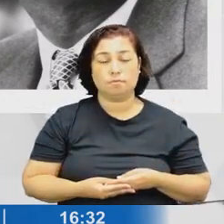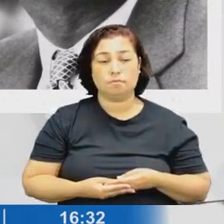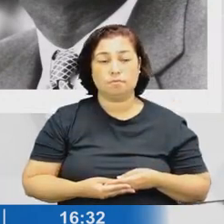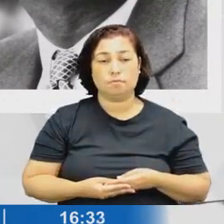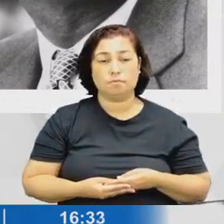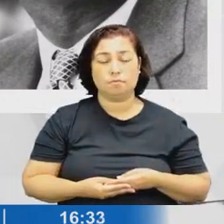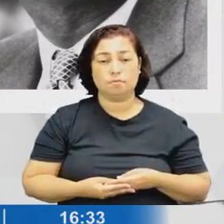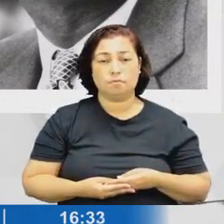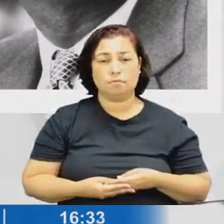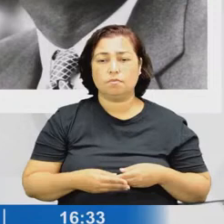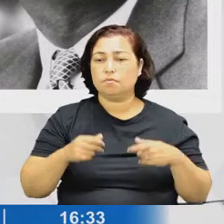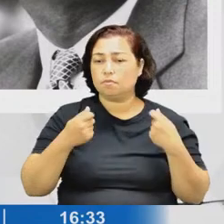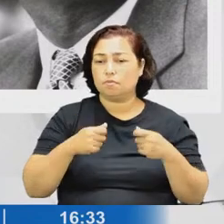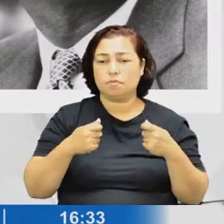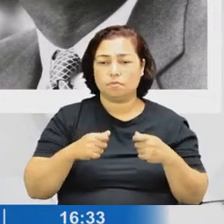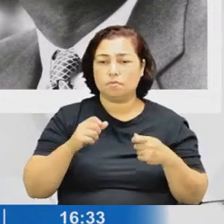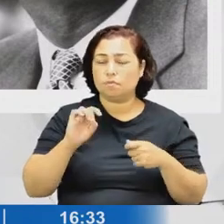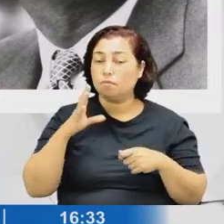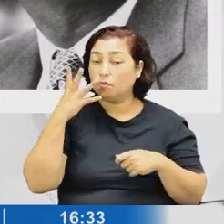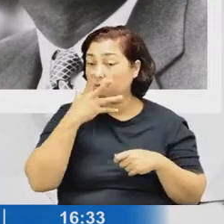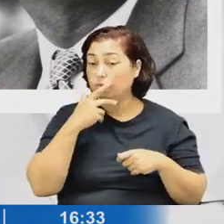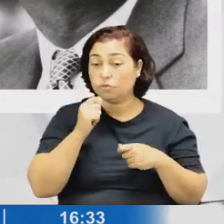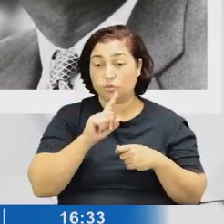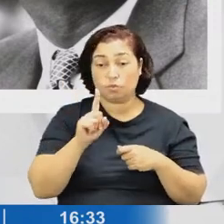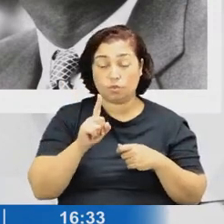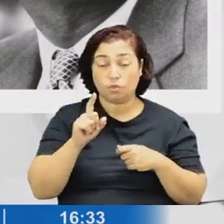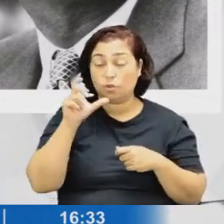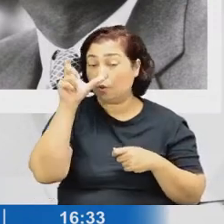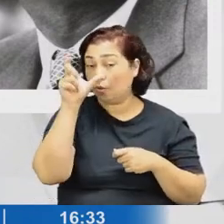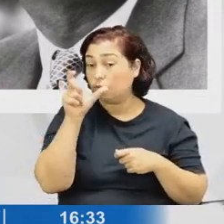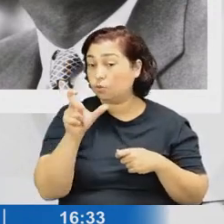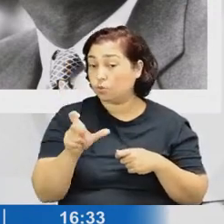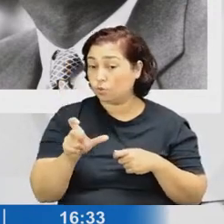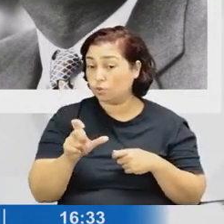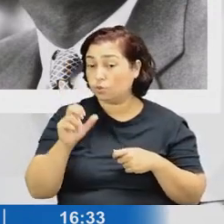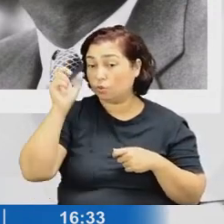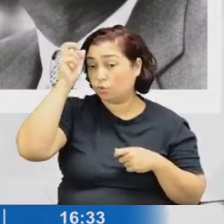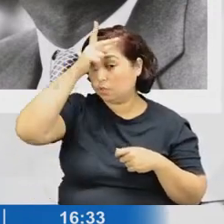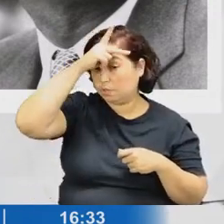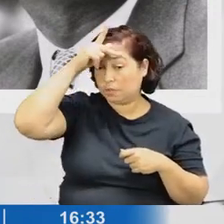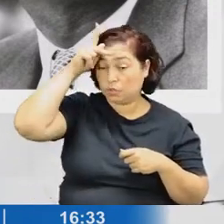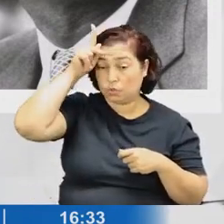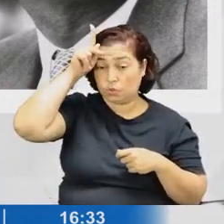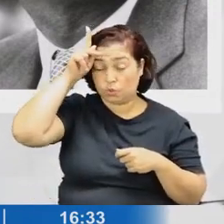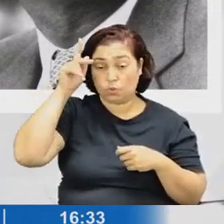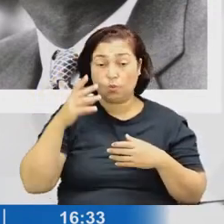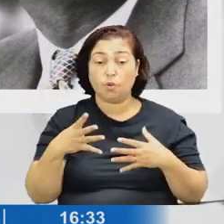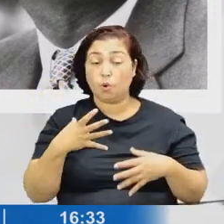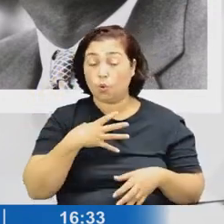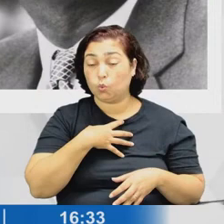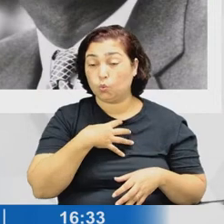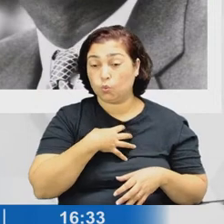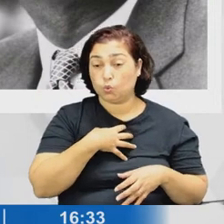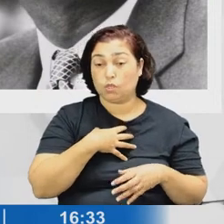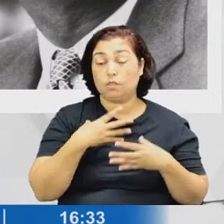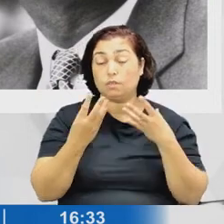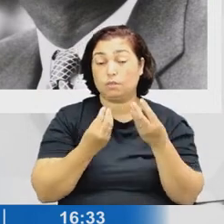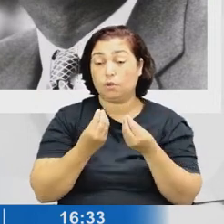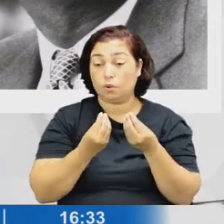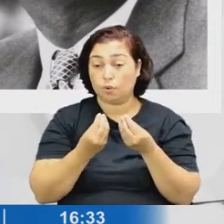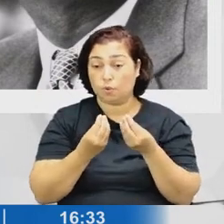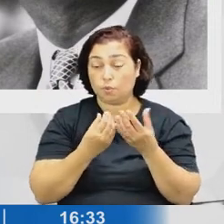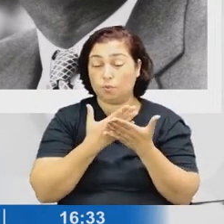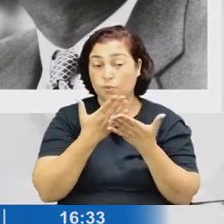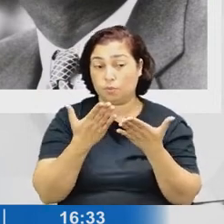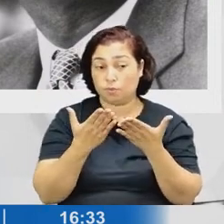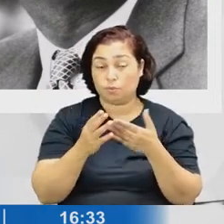para ser Charme Não é disso tá nada a ver é o estilo é o estilo é o jeito é como ok